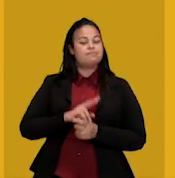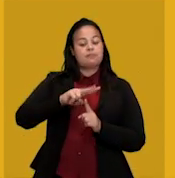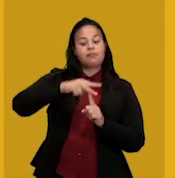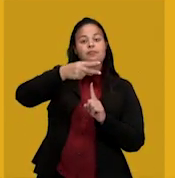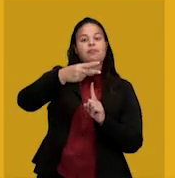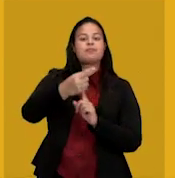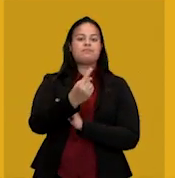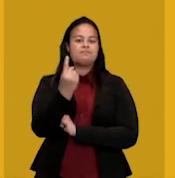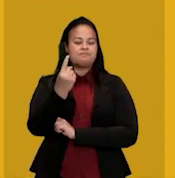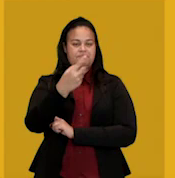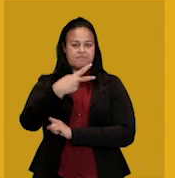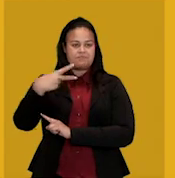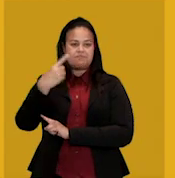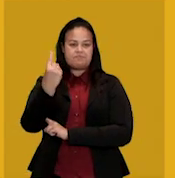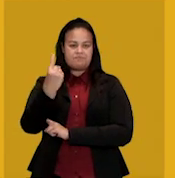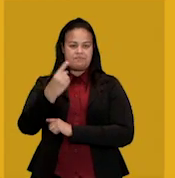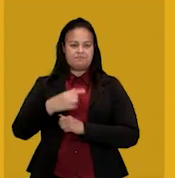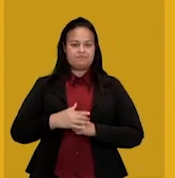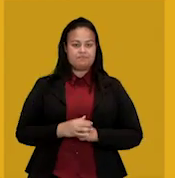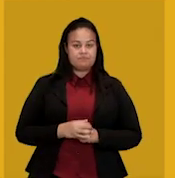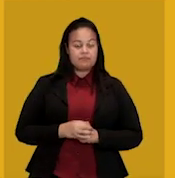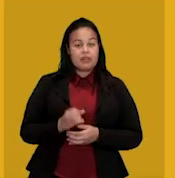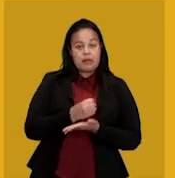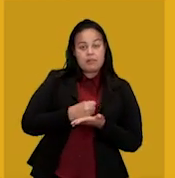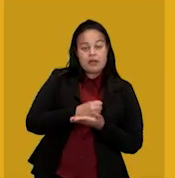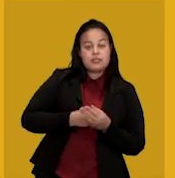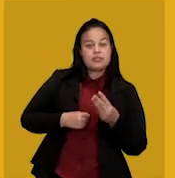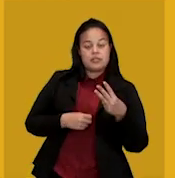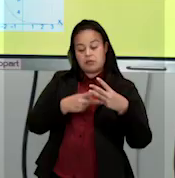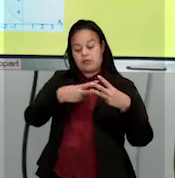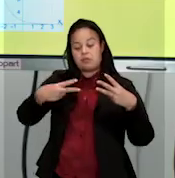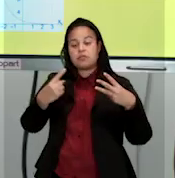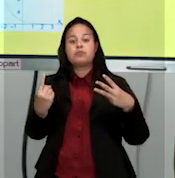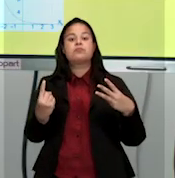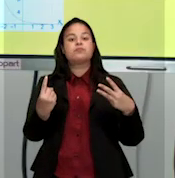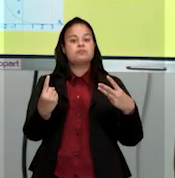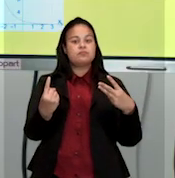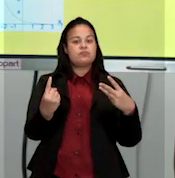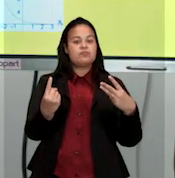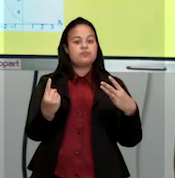1. Igual, por exemplo, nesse caso, ó, a base é 3. 3 é maior que 1.